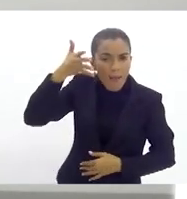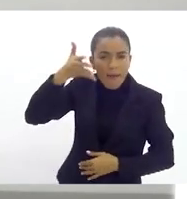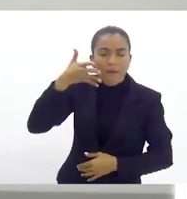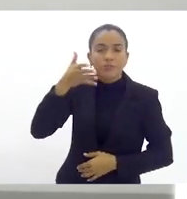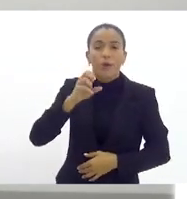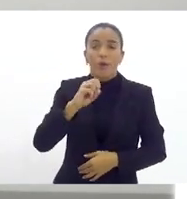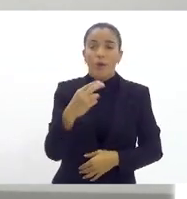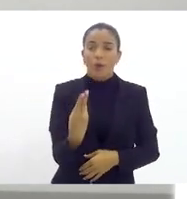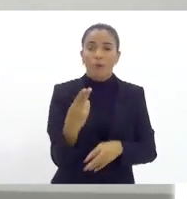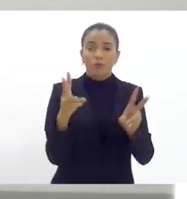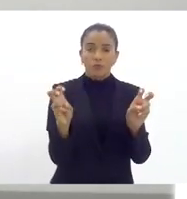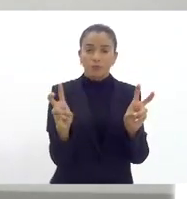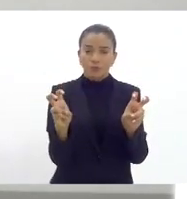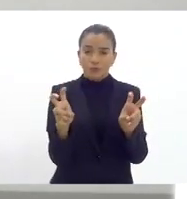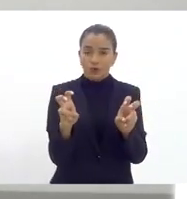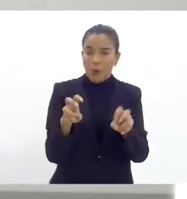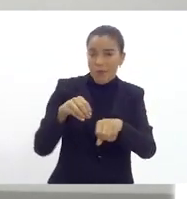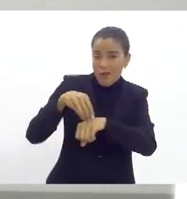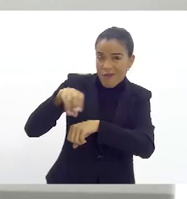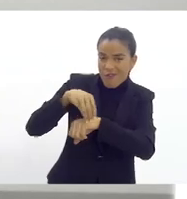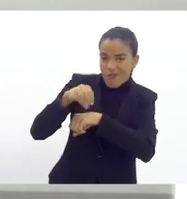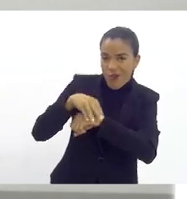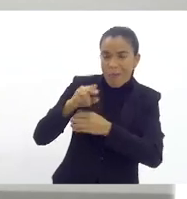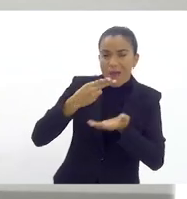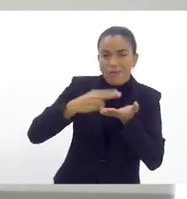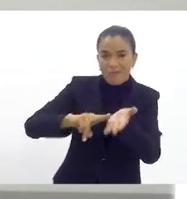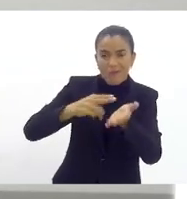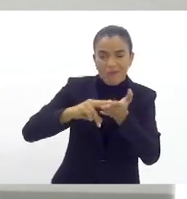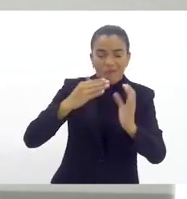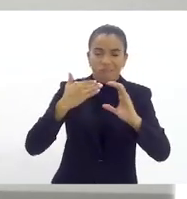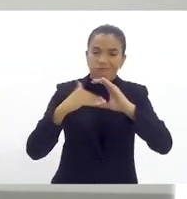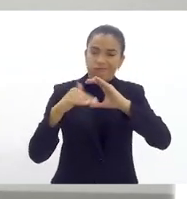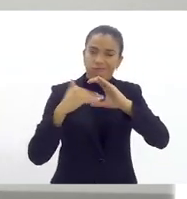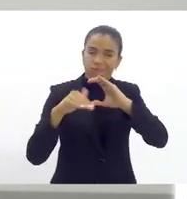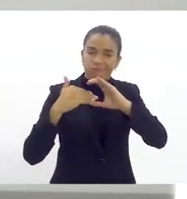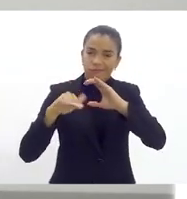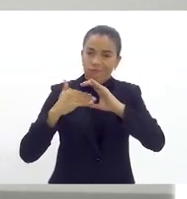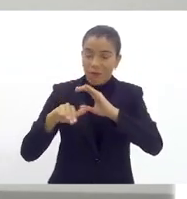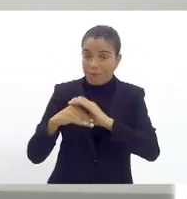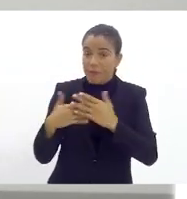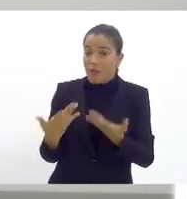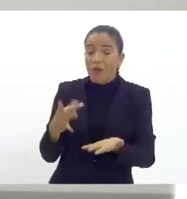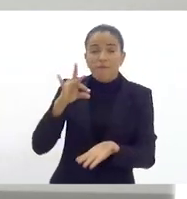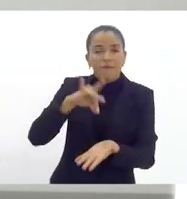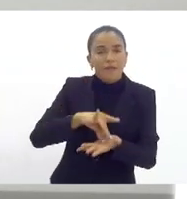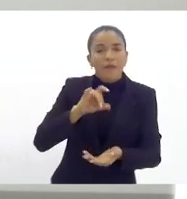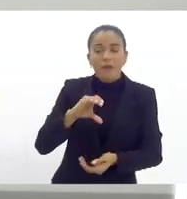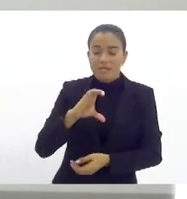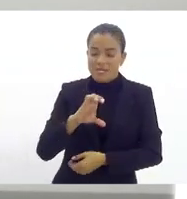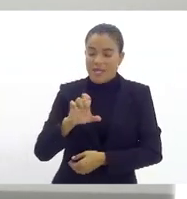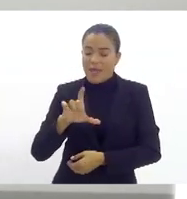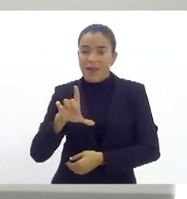ou através de informativos internos o fato é que na CLT a gente